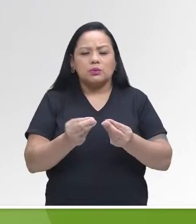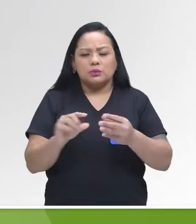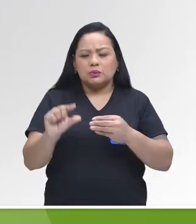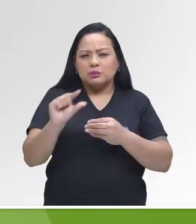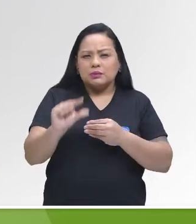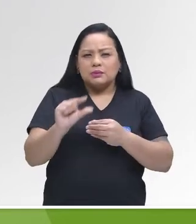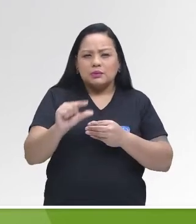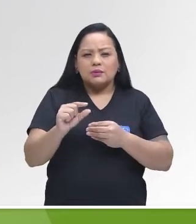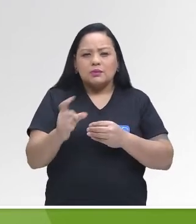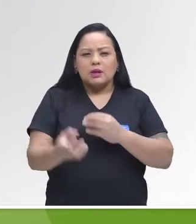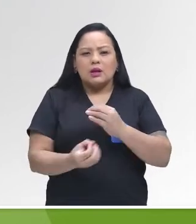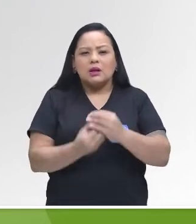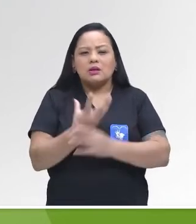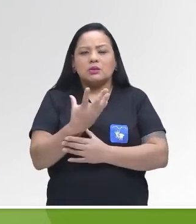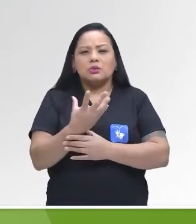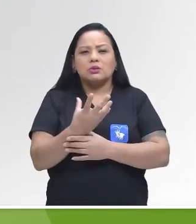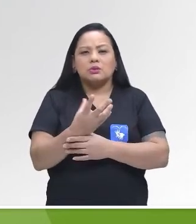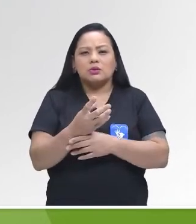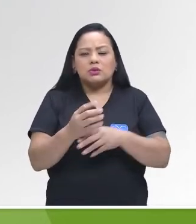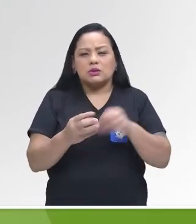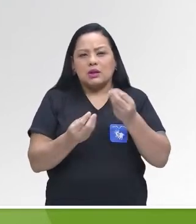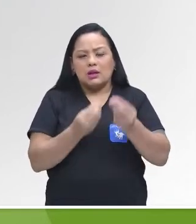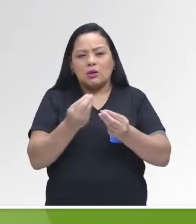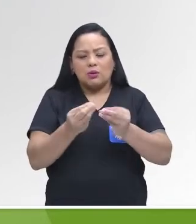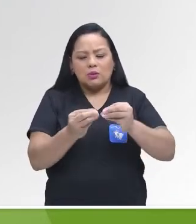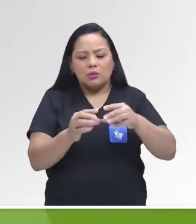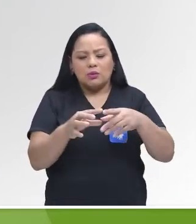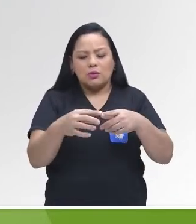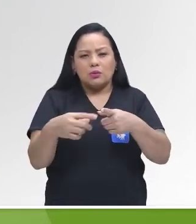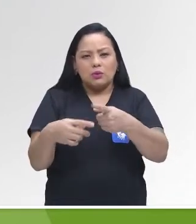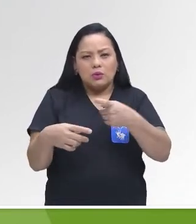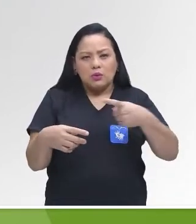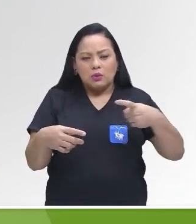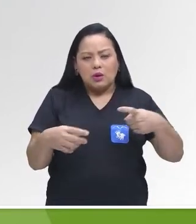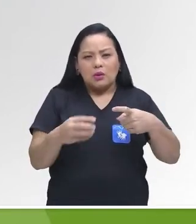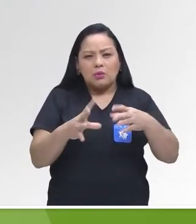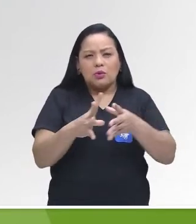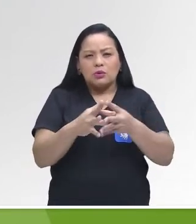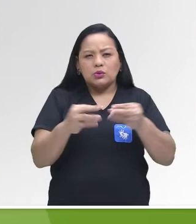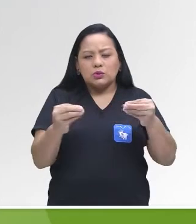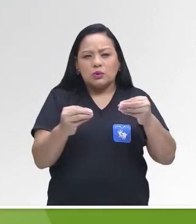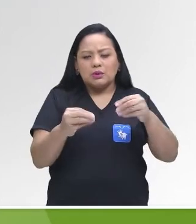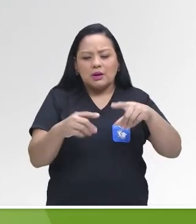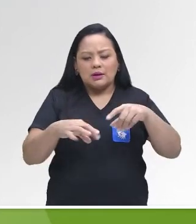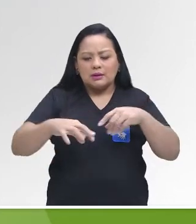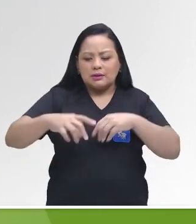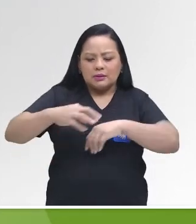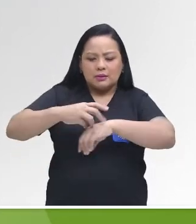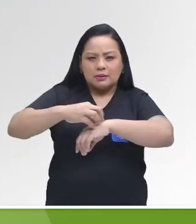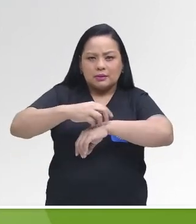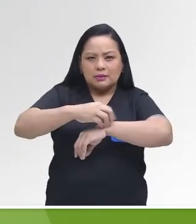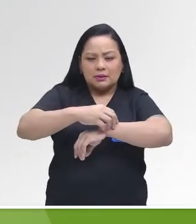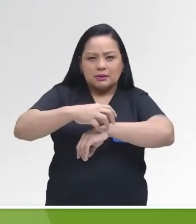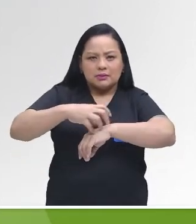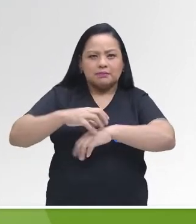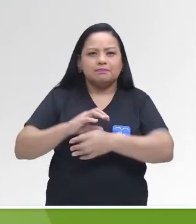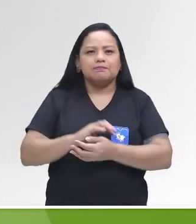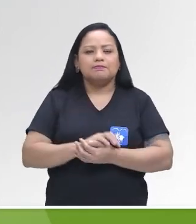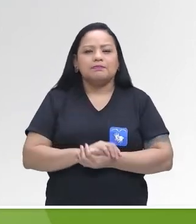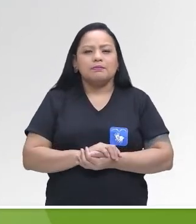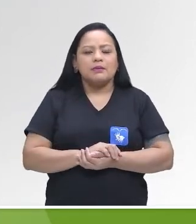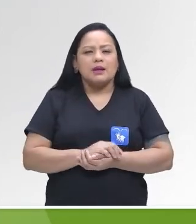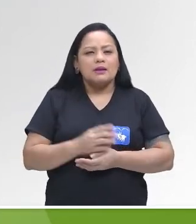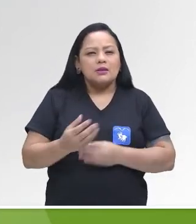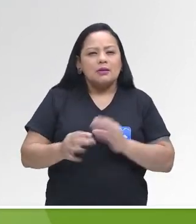começar a aparecer as patinhas deles, né? Porque eles já estão se preparando para ir para o ambiente terrestre,